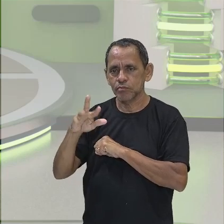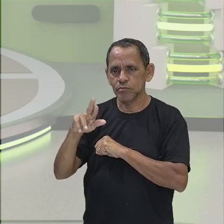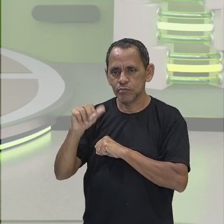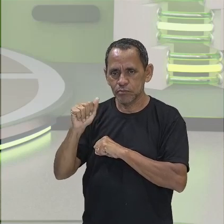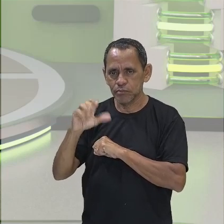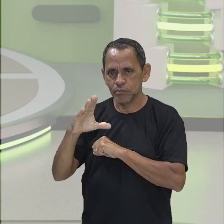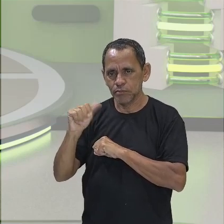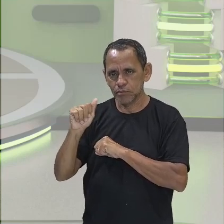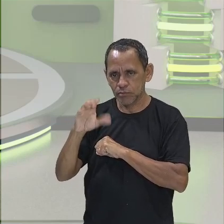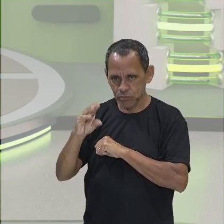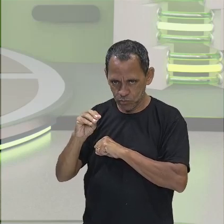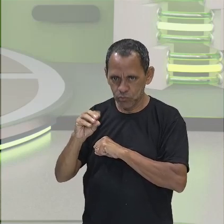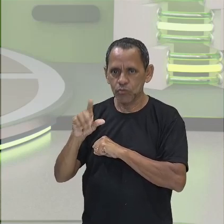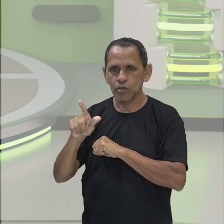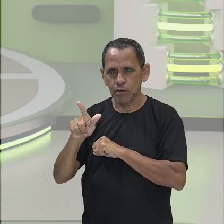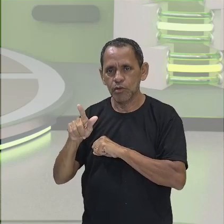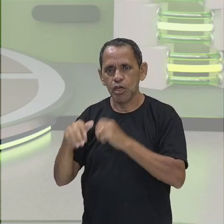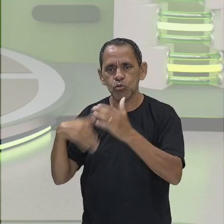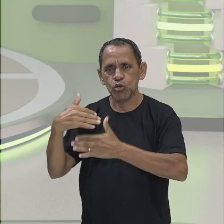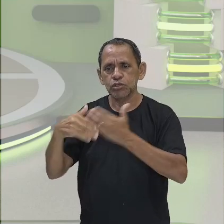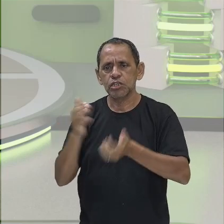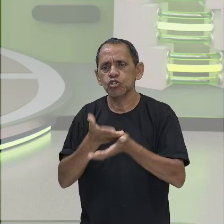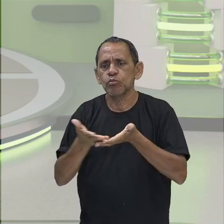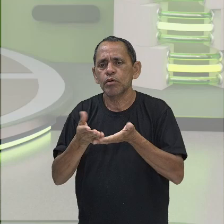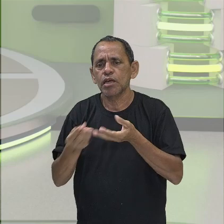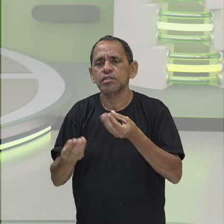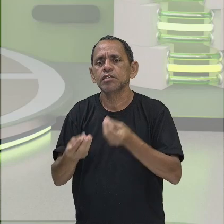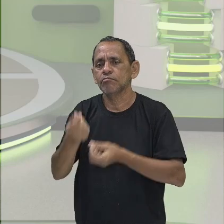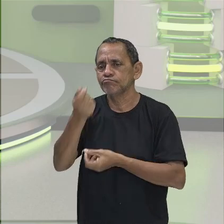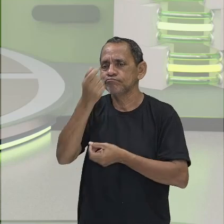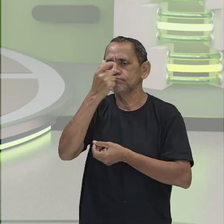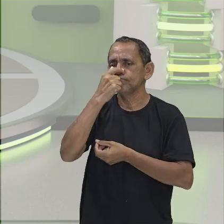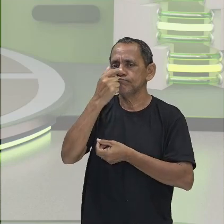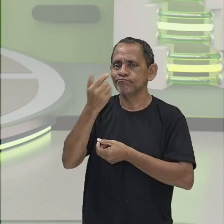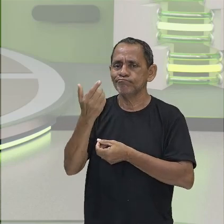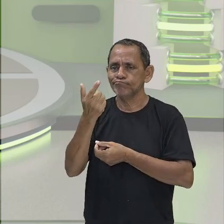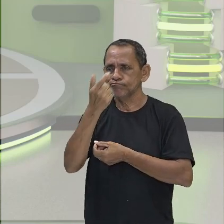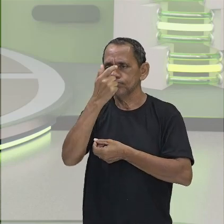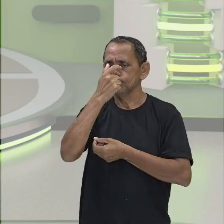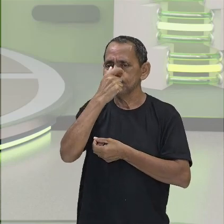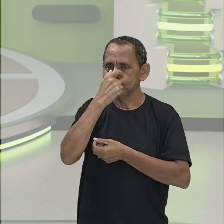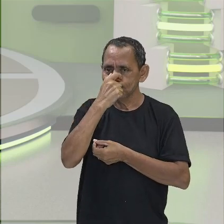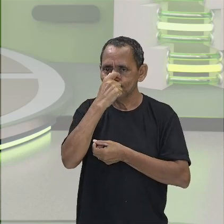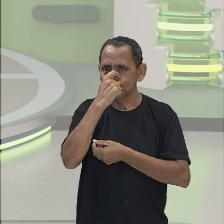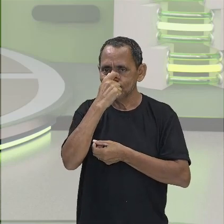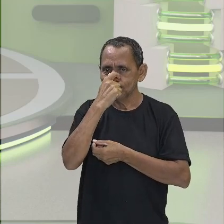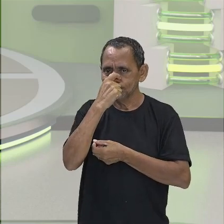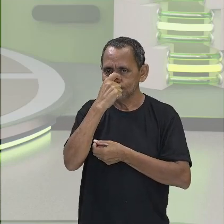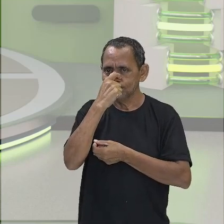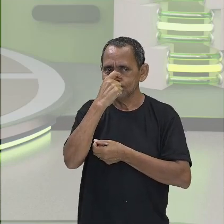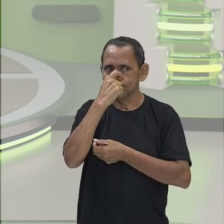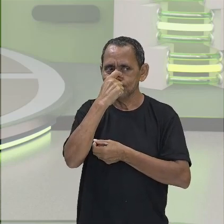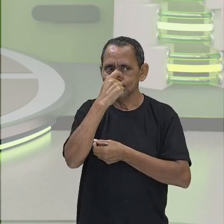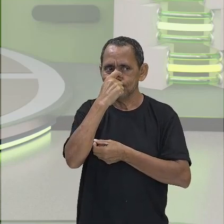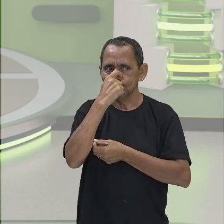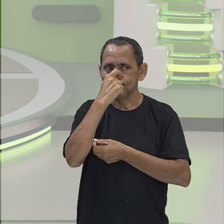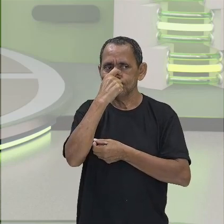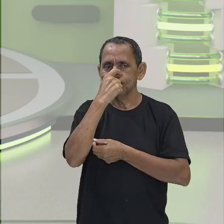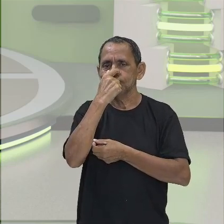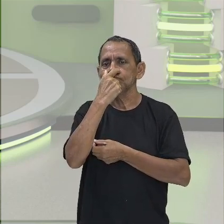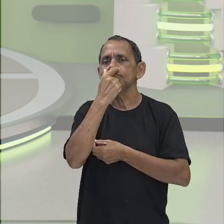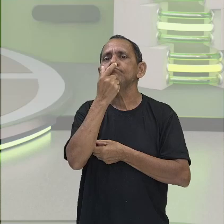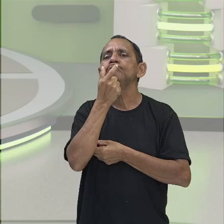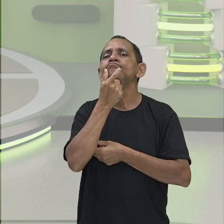vamos iniciar o processo. Essa inspiração, essa entrada de ar pode acontecer pelo nariz e também, como